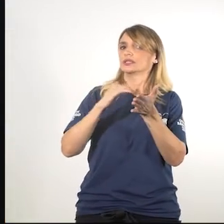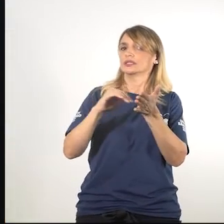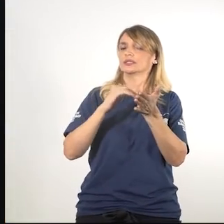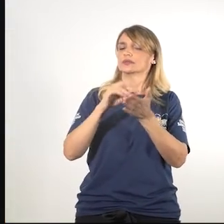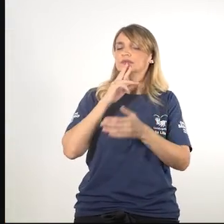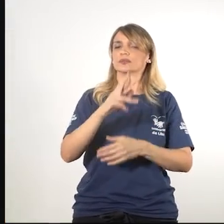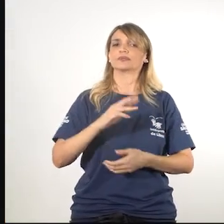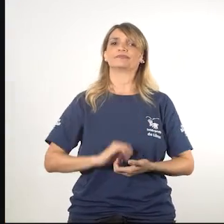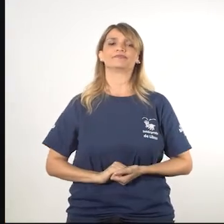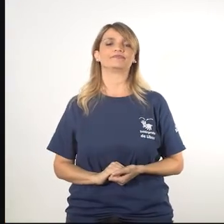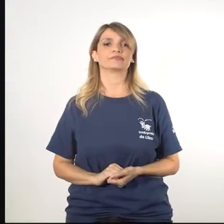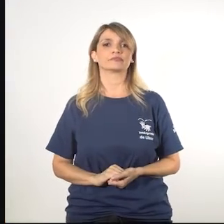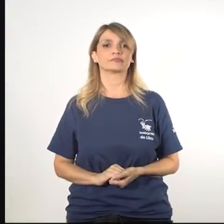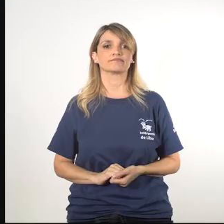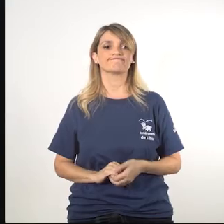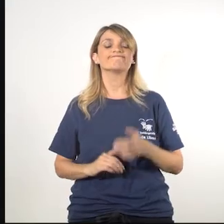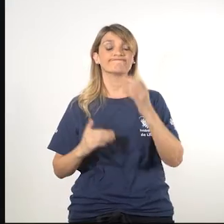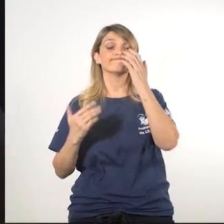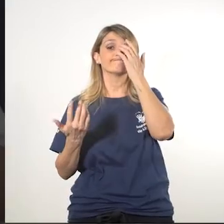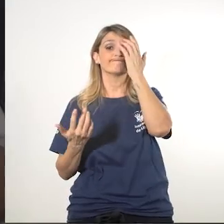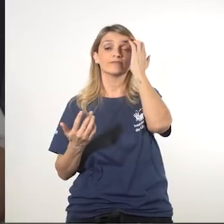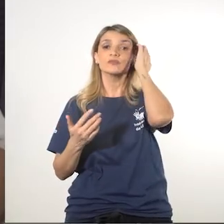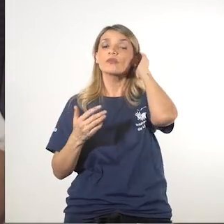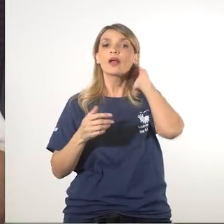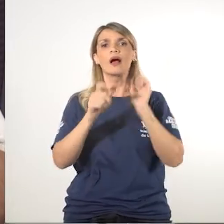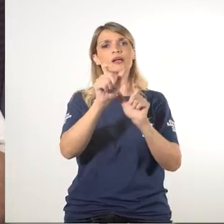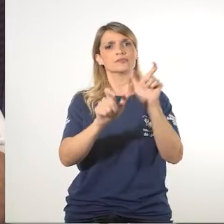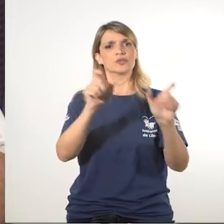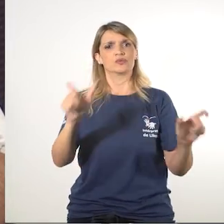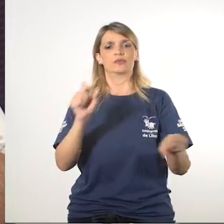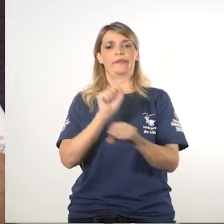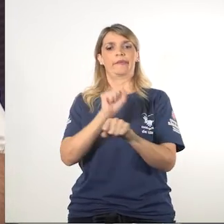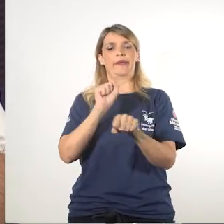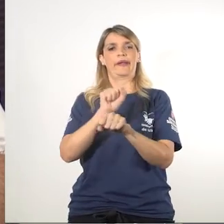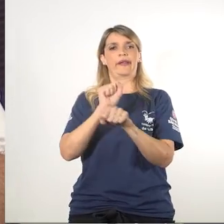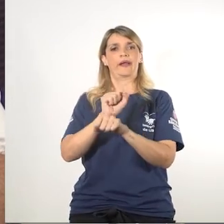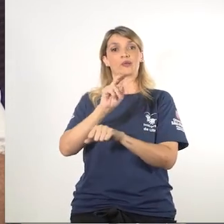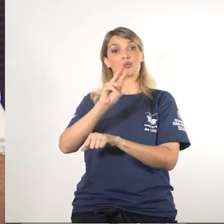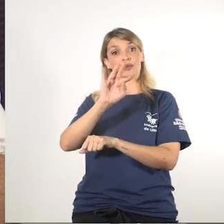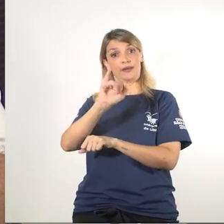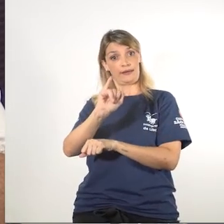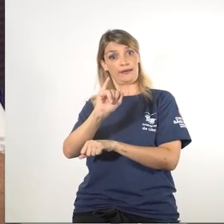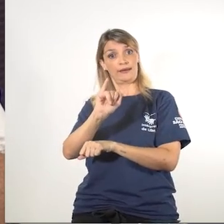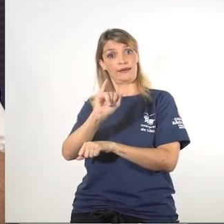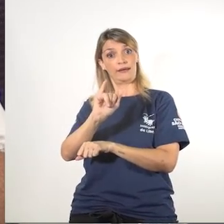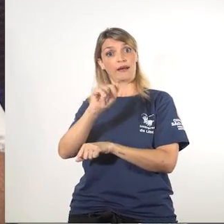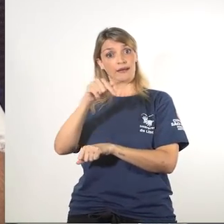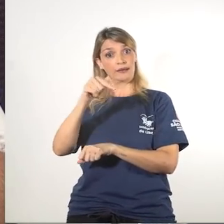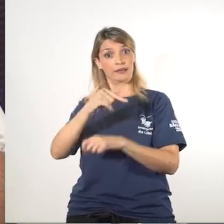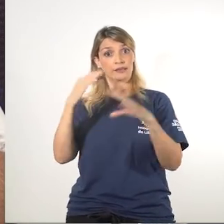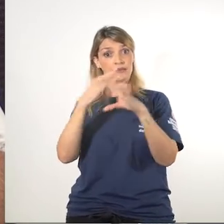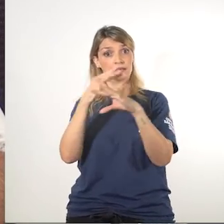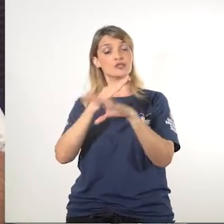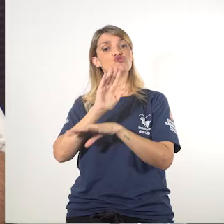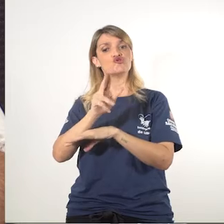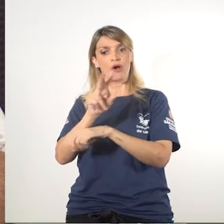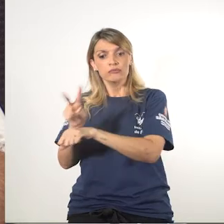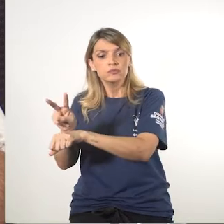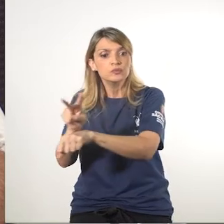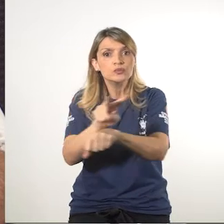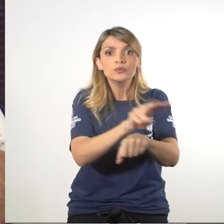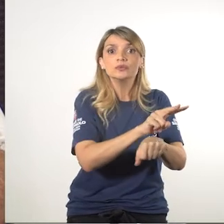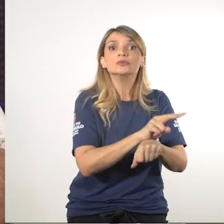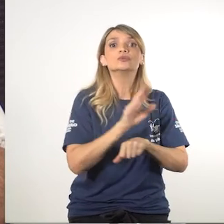responder. Bom, todas as pessoas que aguardam um leito de UTI na cidade já estão assistidas pelo município em alguns dos